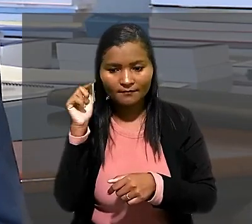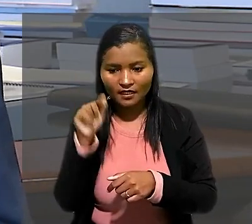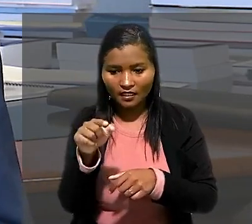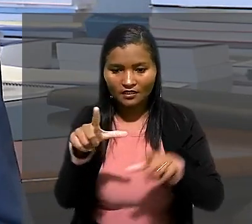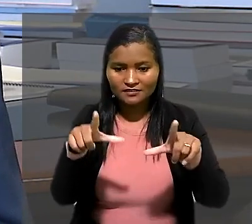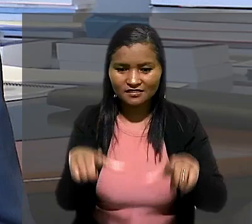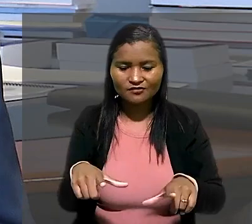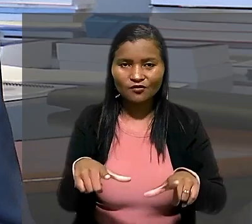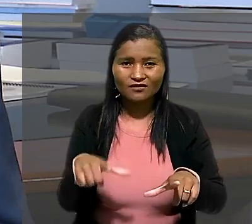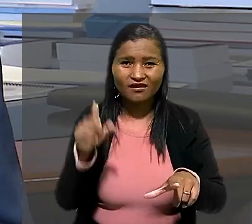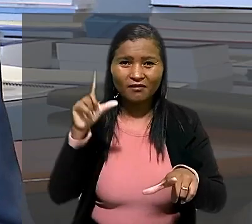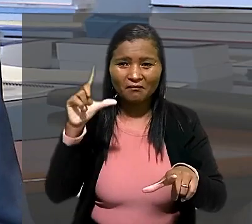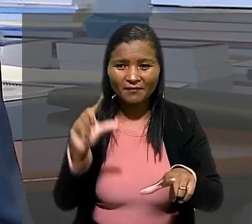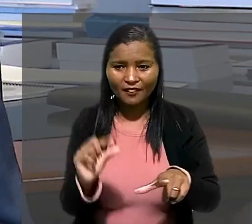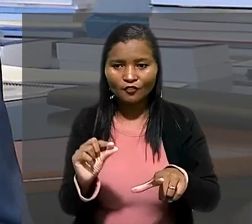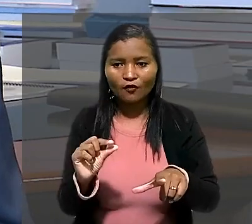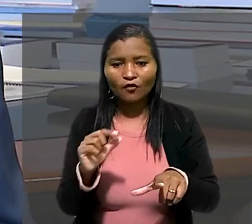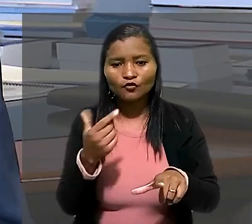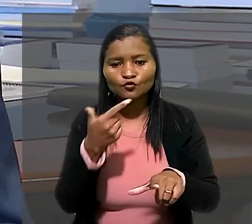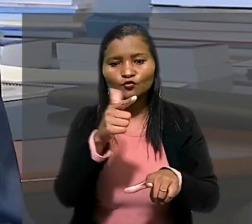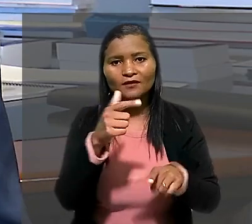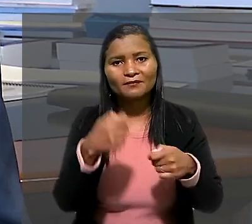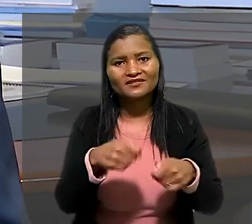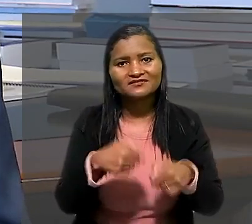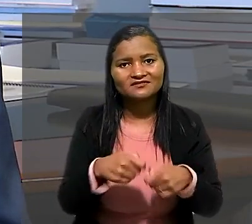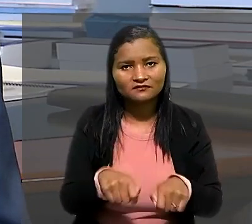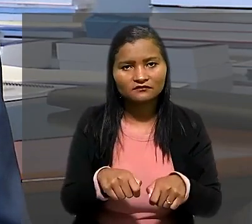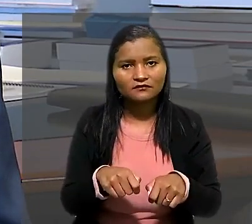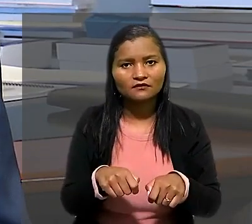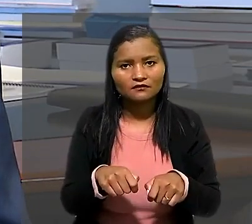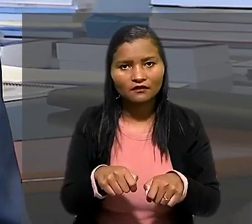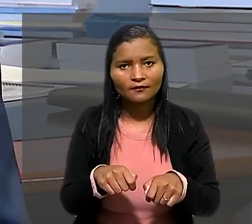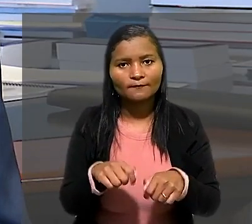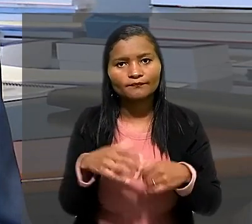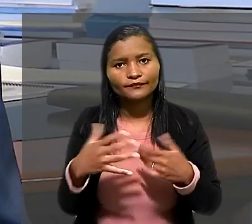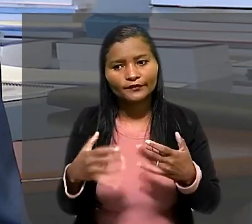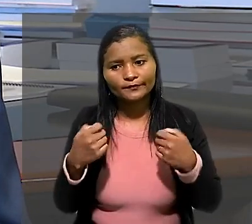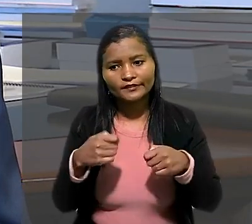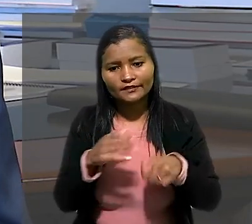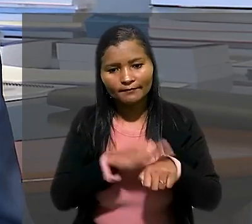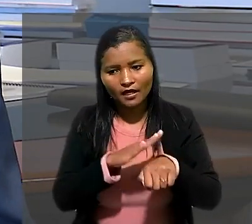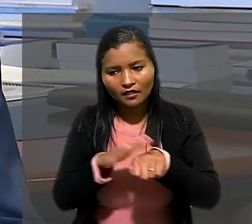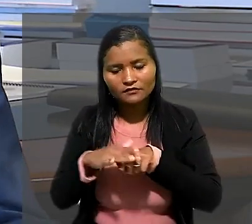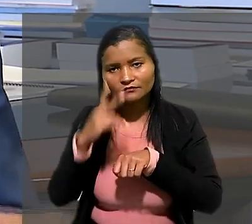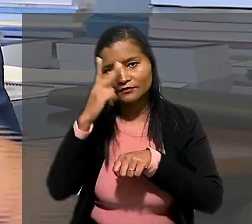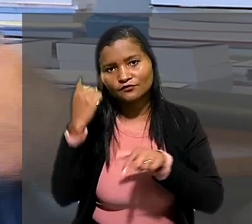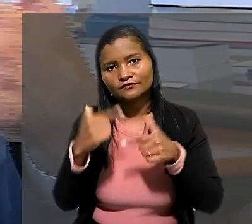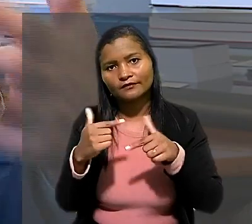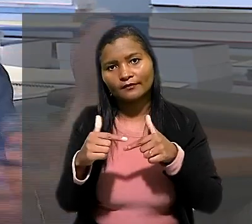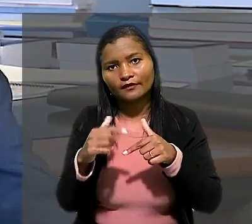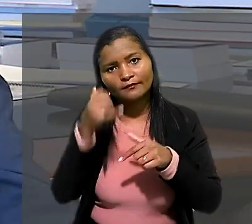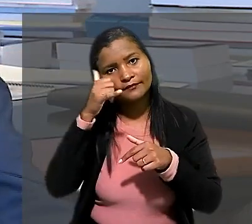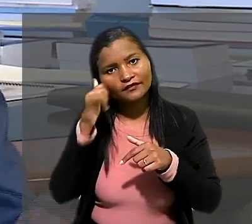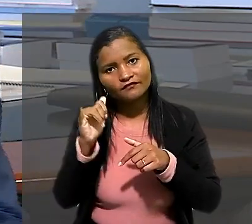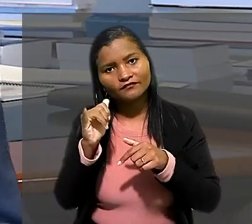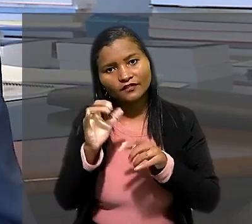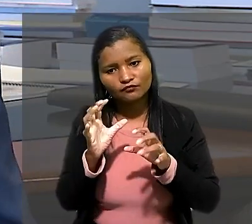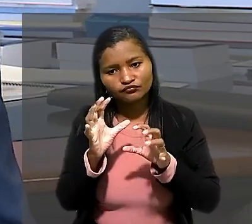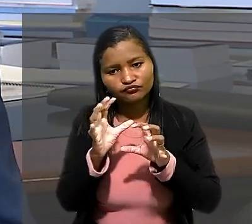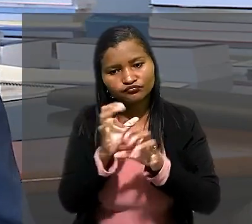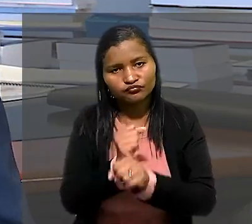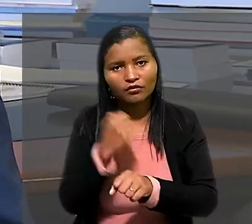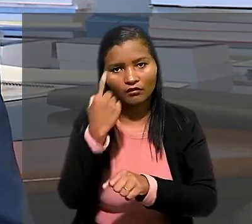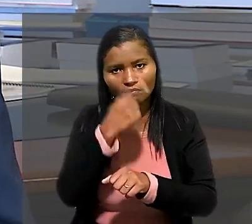número de pessoas dimensionado para aquele setor ele é menor do que é menor do que é necessário, então você precisa de mais força de trabalho para